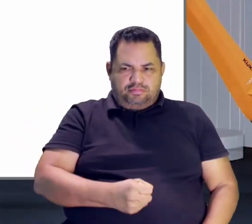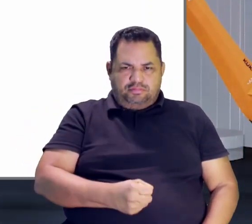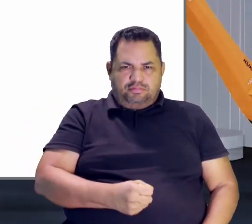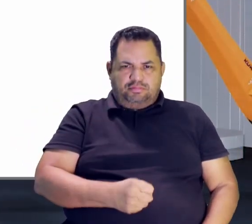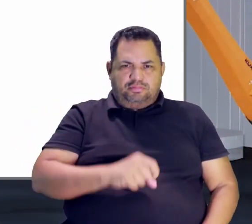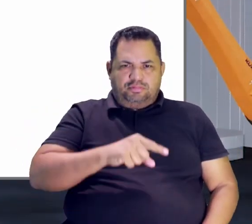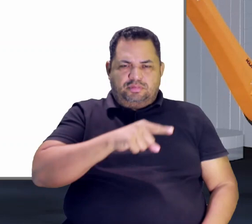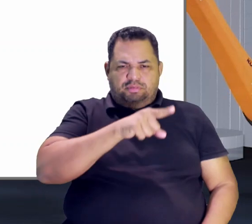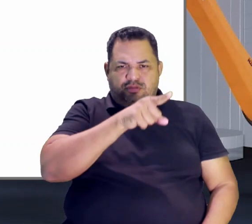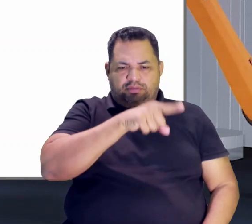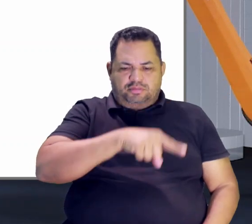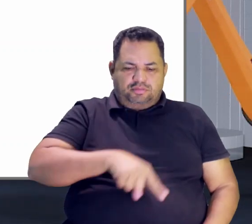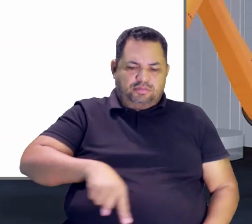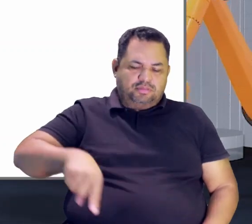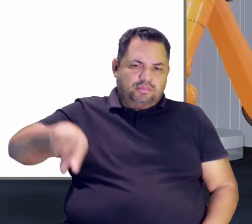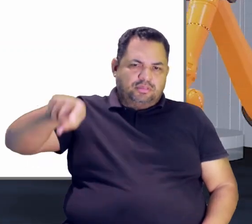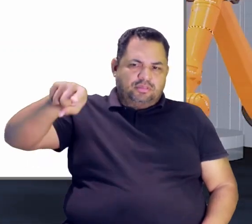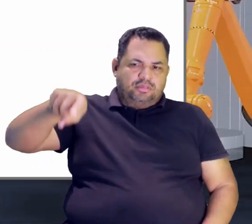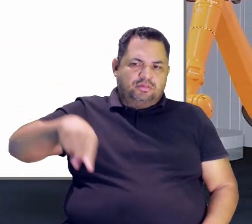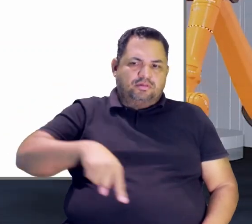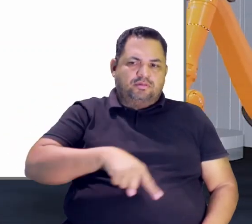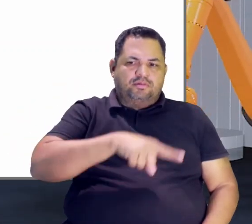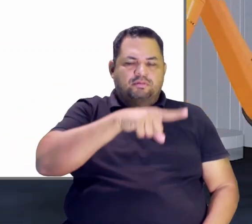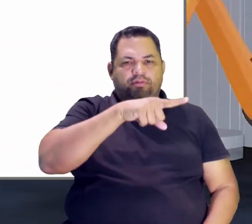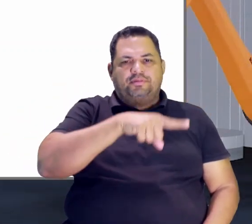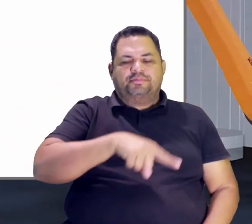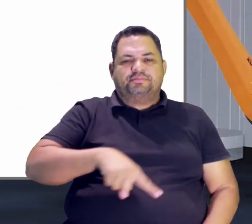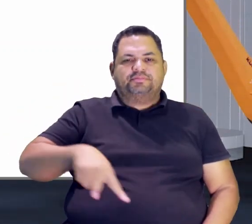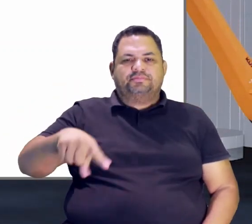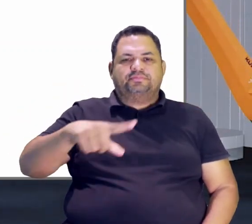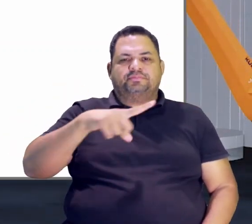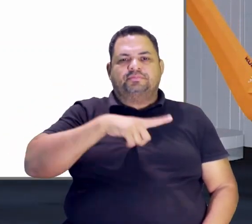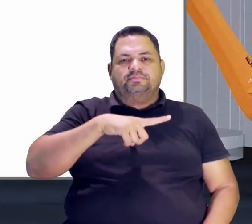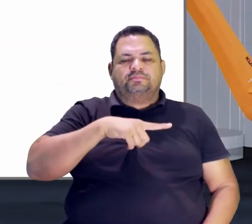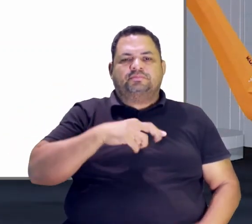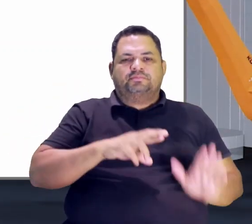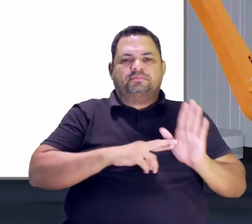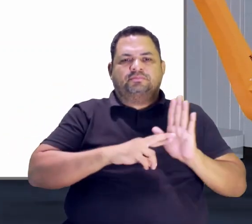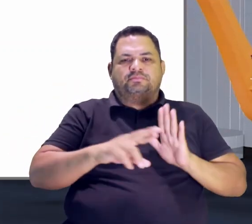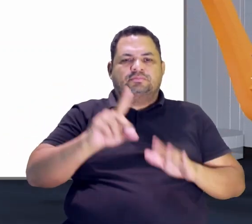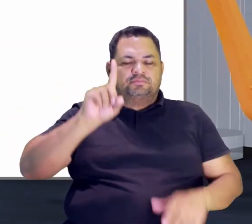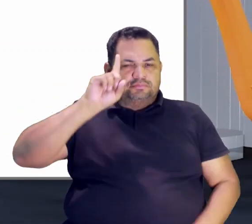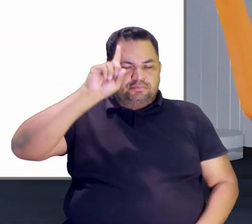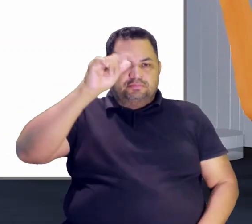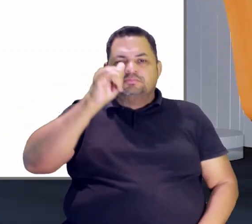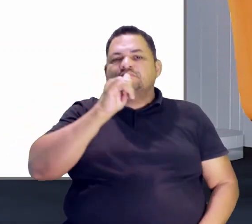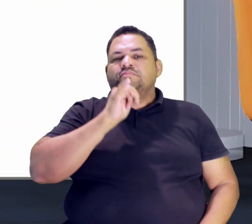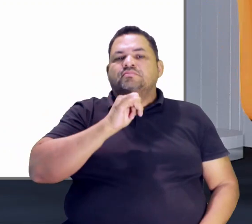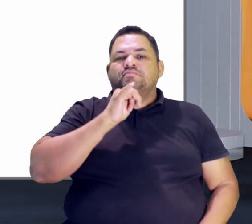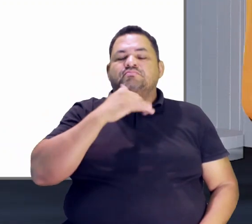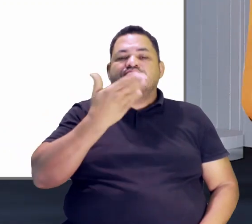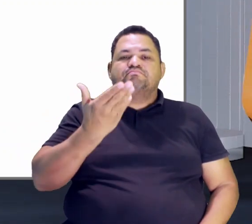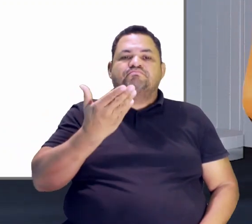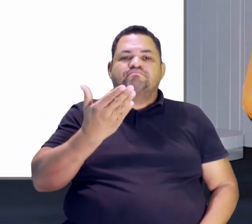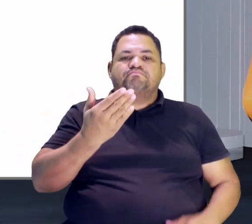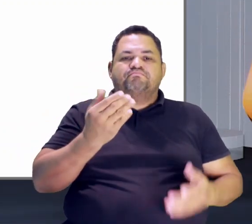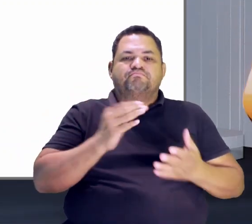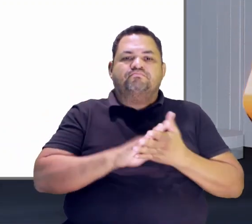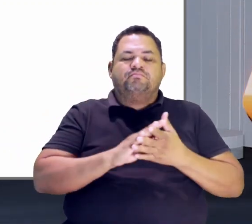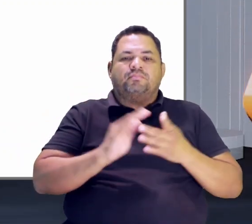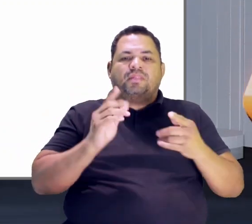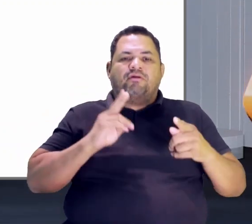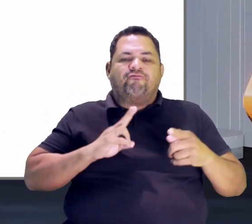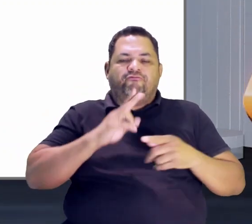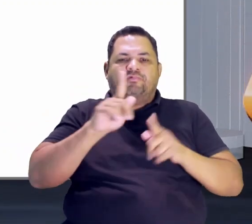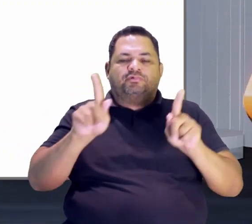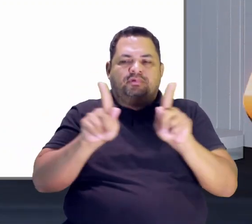um arco, né? Então, aí você tem a representação, a ideia, por exemplo, de que a força gravitacional,